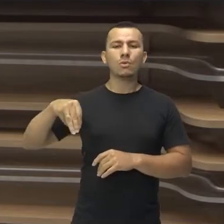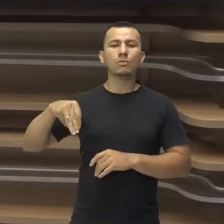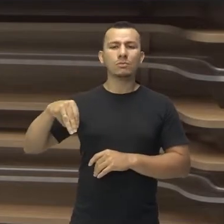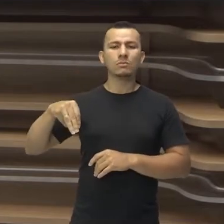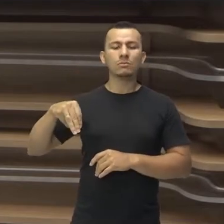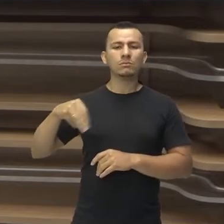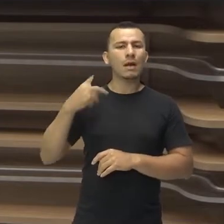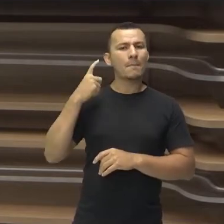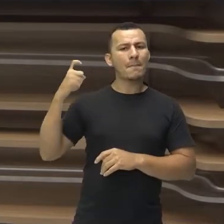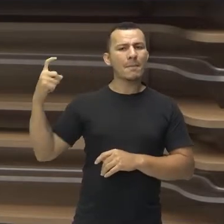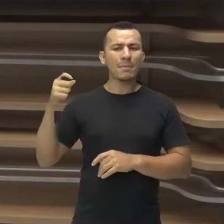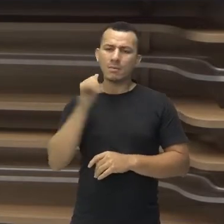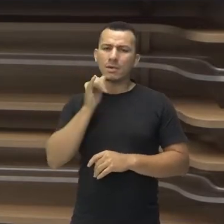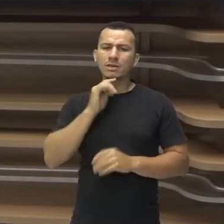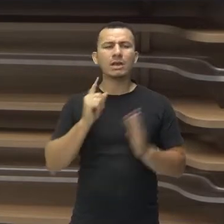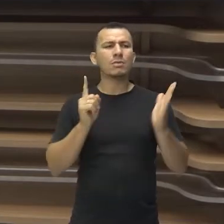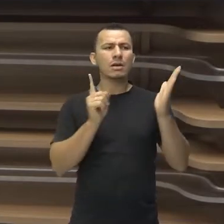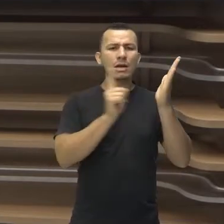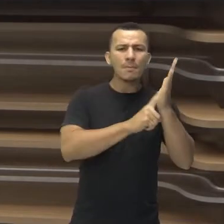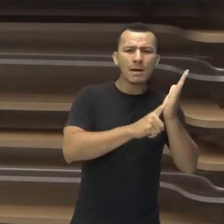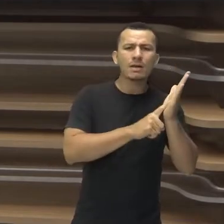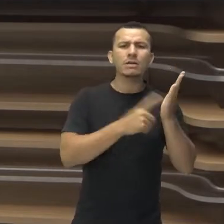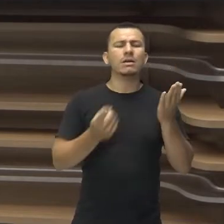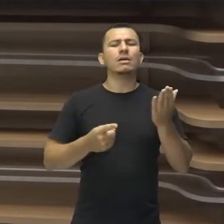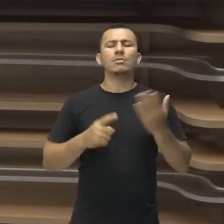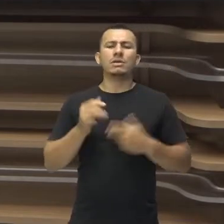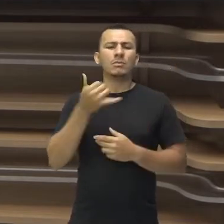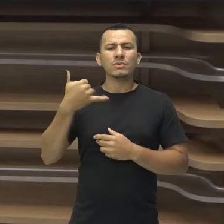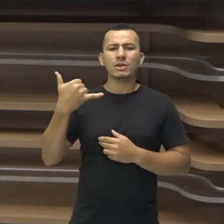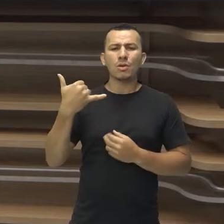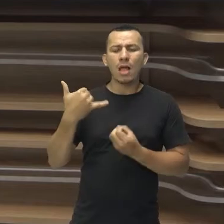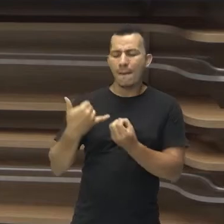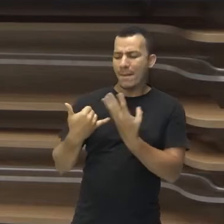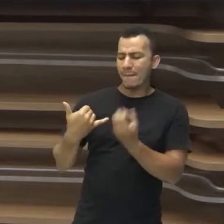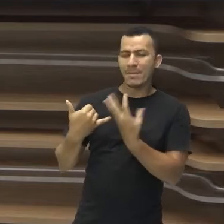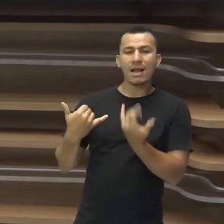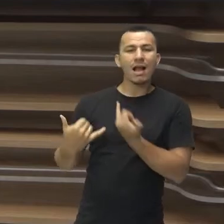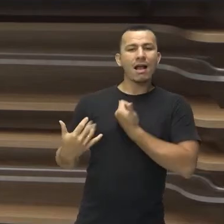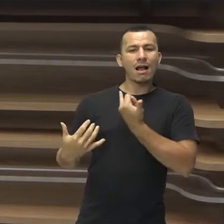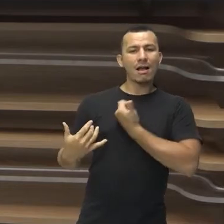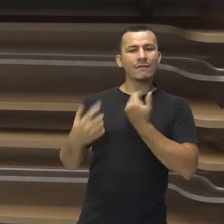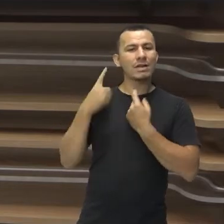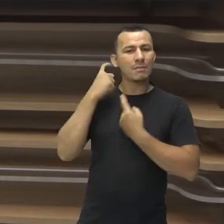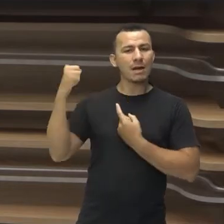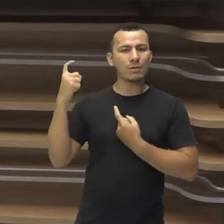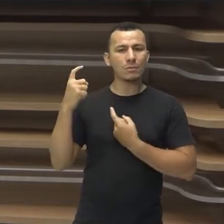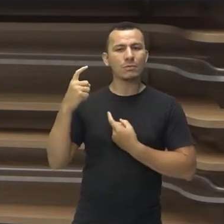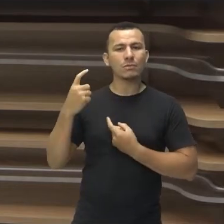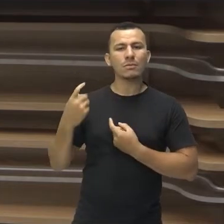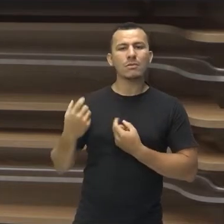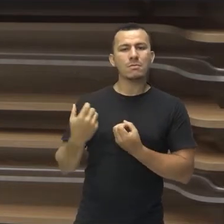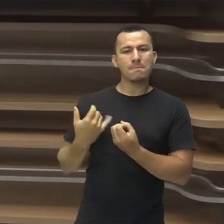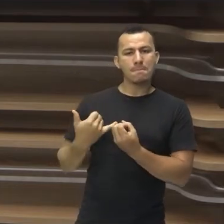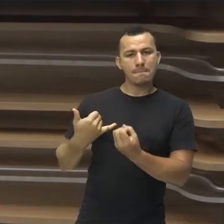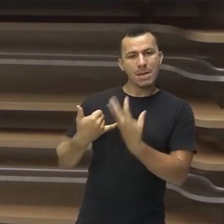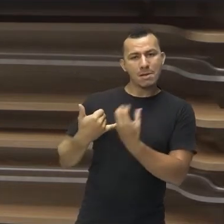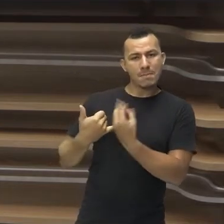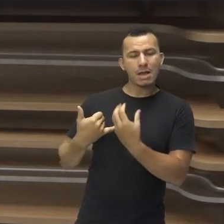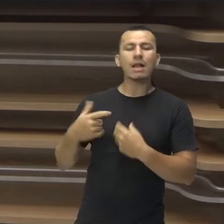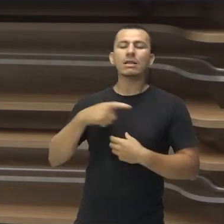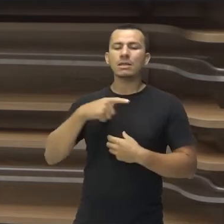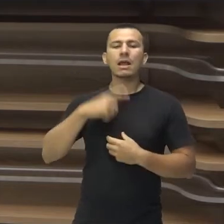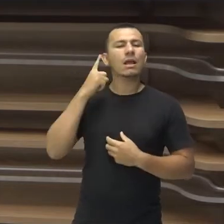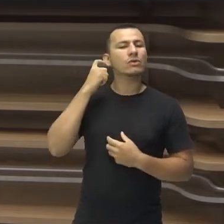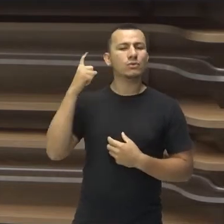pode observar lá uma campainha, né, uma notificação de um celular, por exemplo. Então você sabe que alguém está te mandando uma mensagem lá no celular, porque muitas